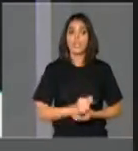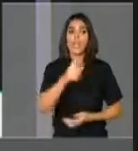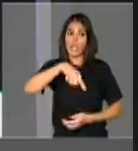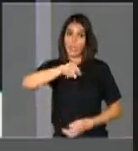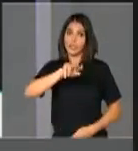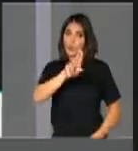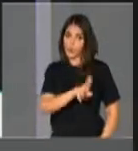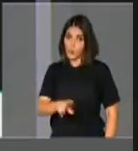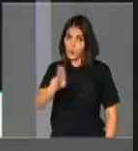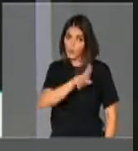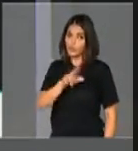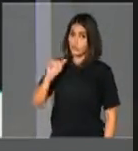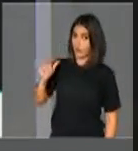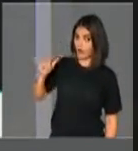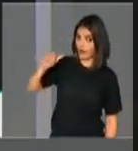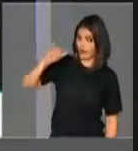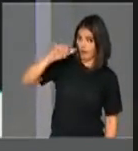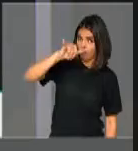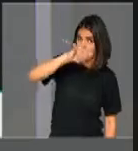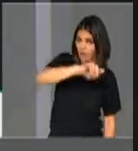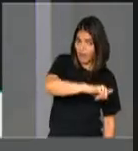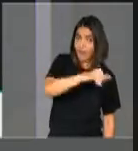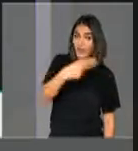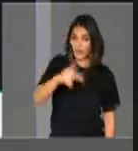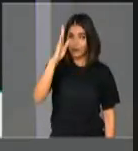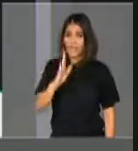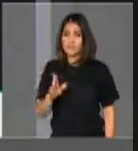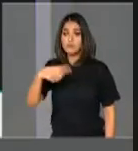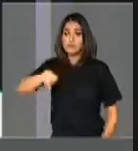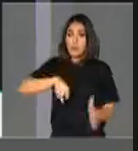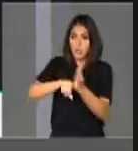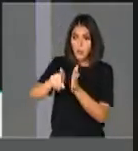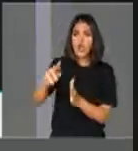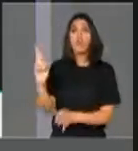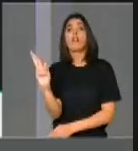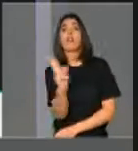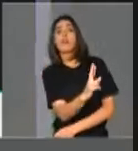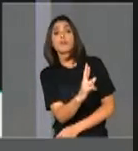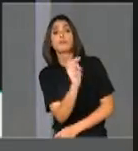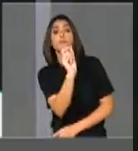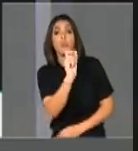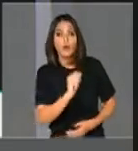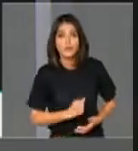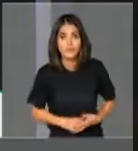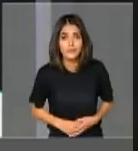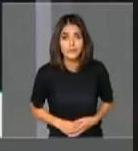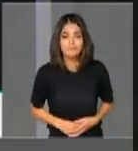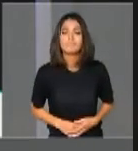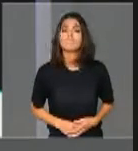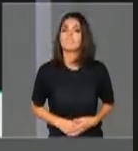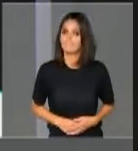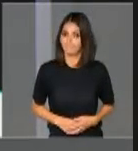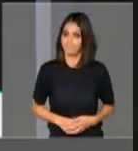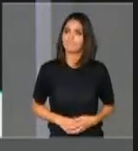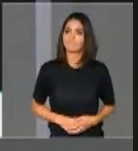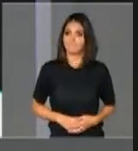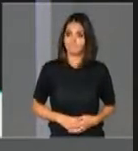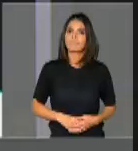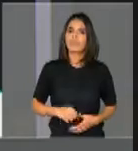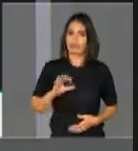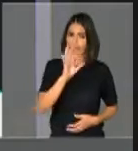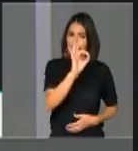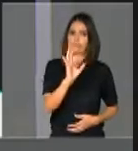que usam o serviço aéreo nesse país, certamente nós teremos um dos